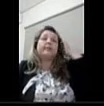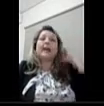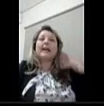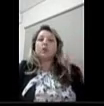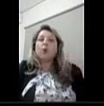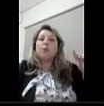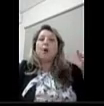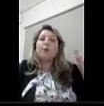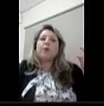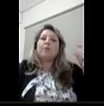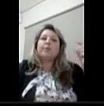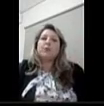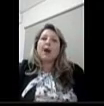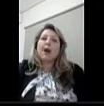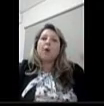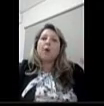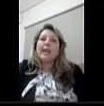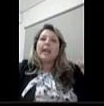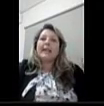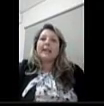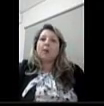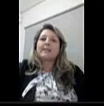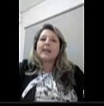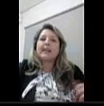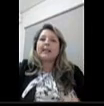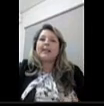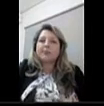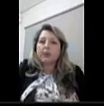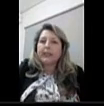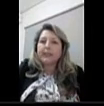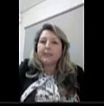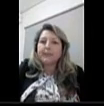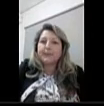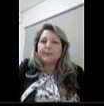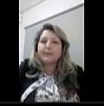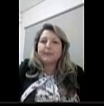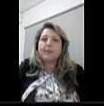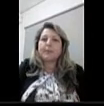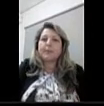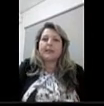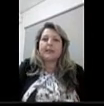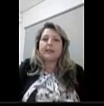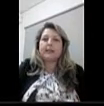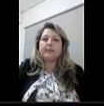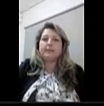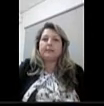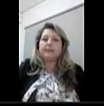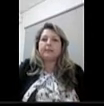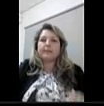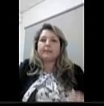atividade, como um apoio visual, ele consegue responder. Pode passar.